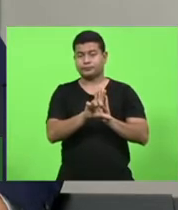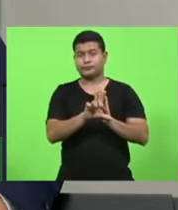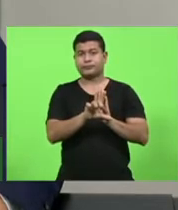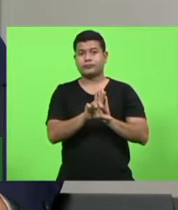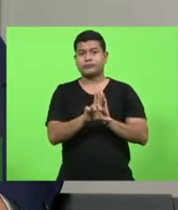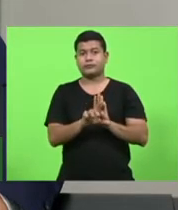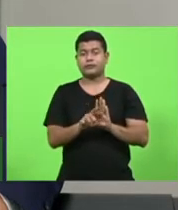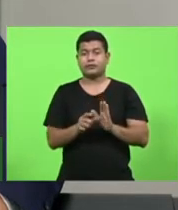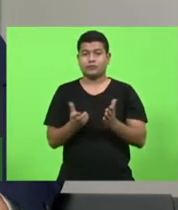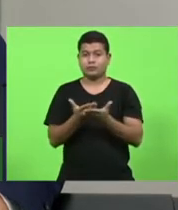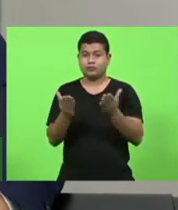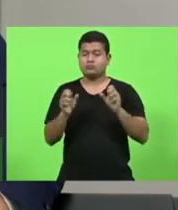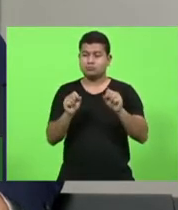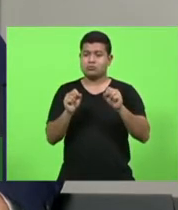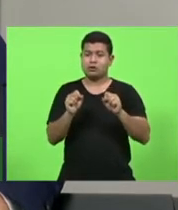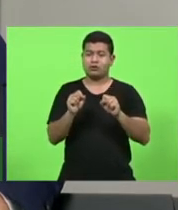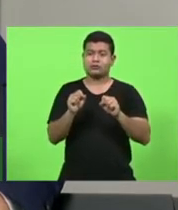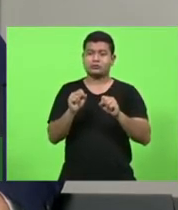queiram se manifestar